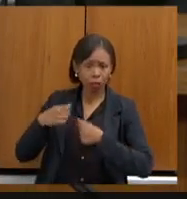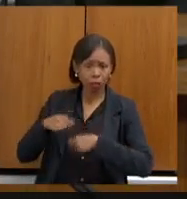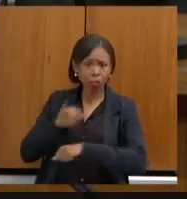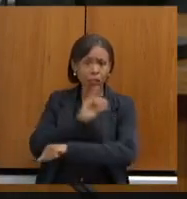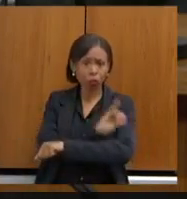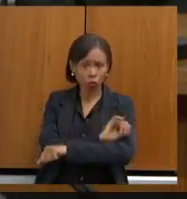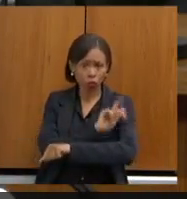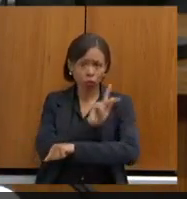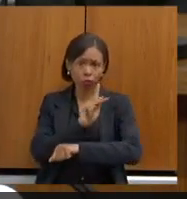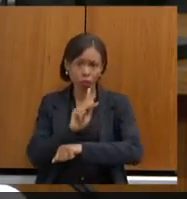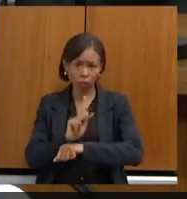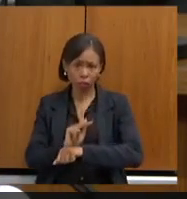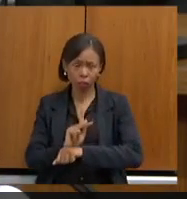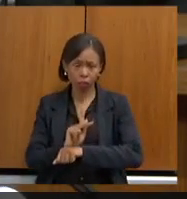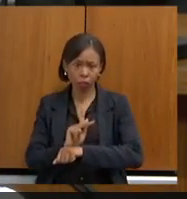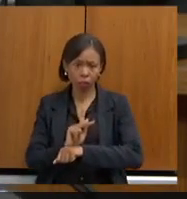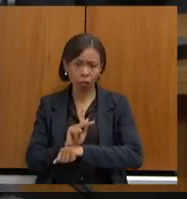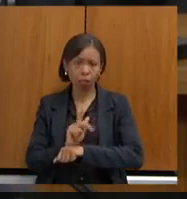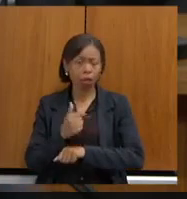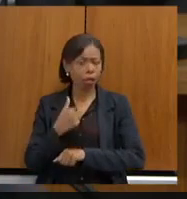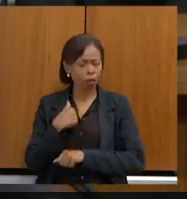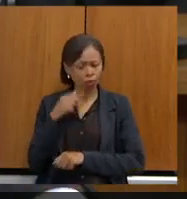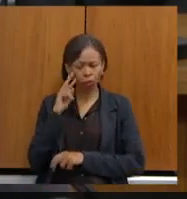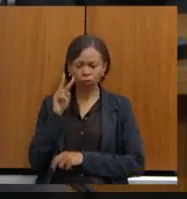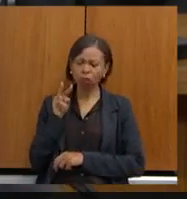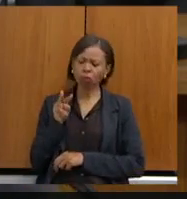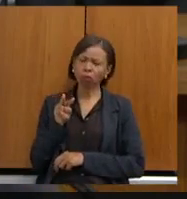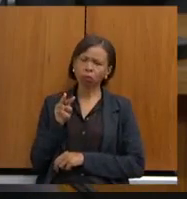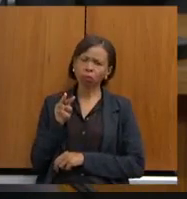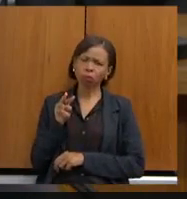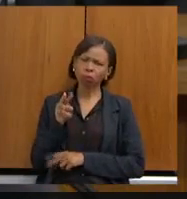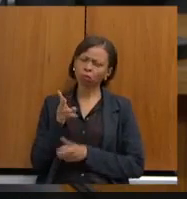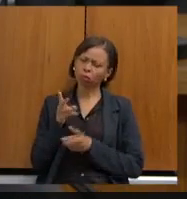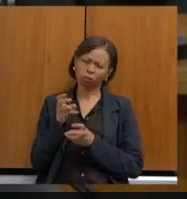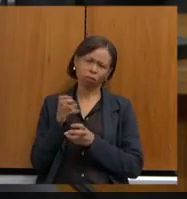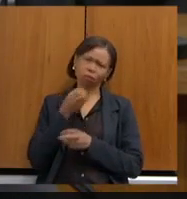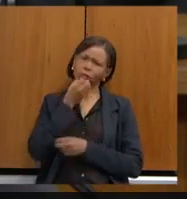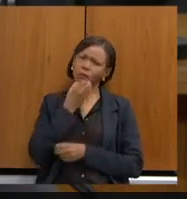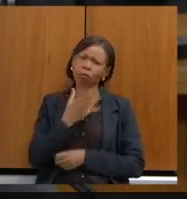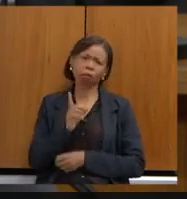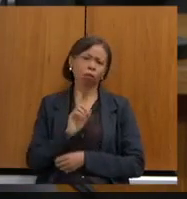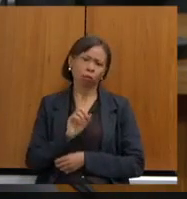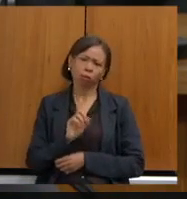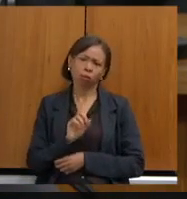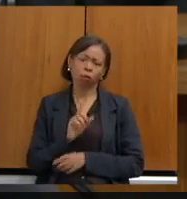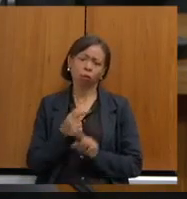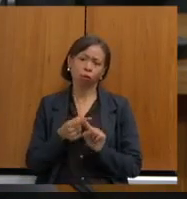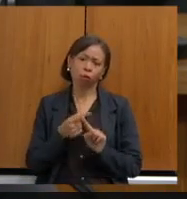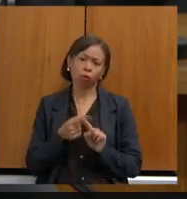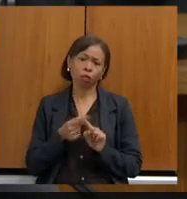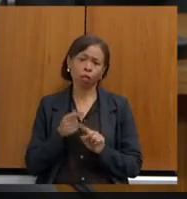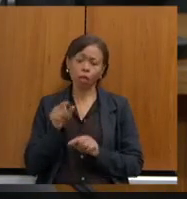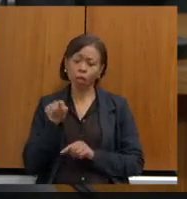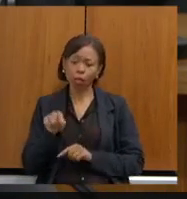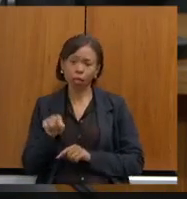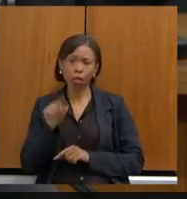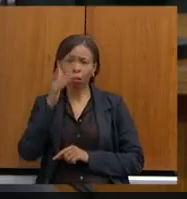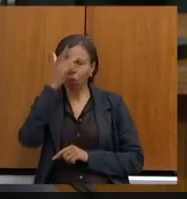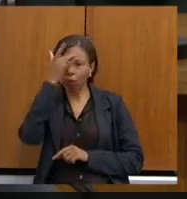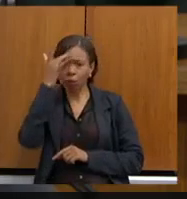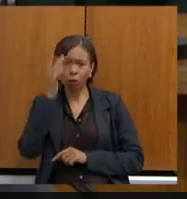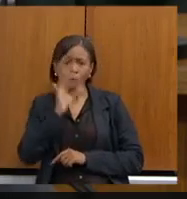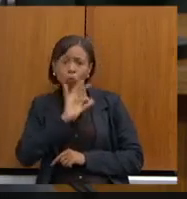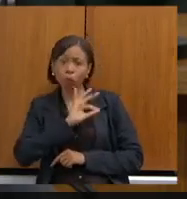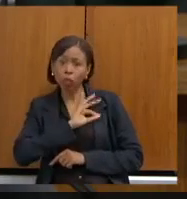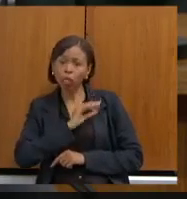Ipsemg eu achei que não foi bom sabe alguém que defende a gente a vida inteira nas